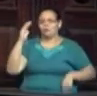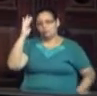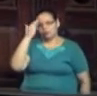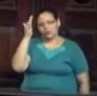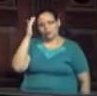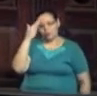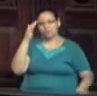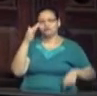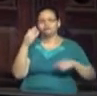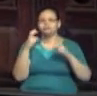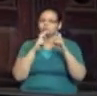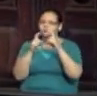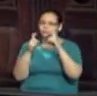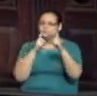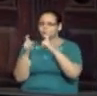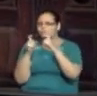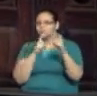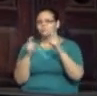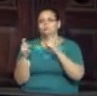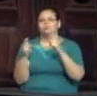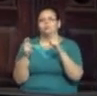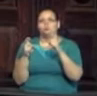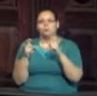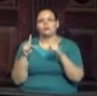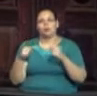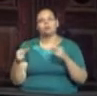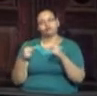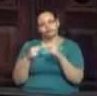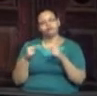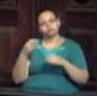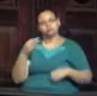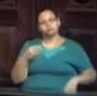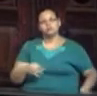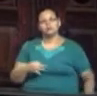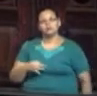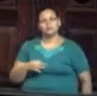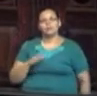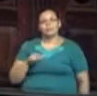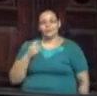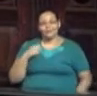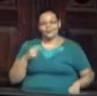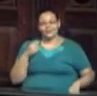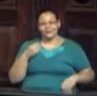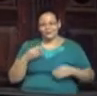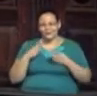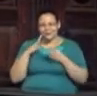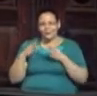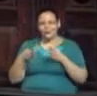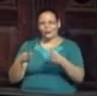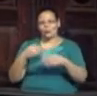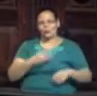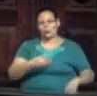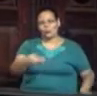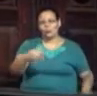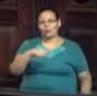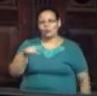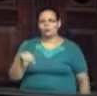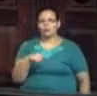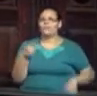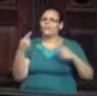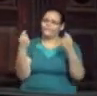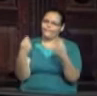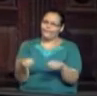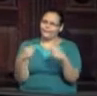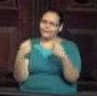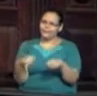esse debate ele deva ser ampliado e deve ter como horizonte aquilo que nós